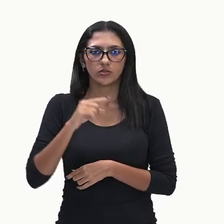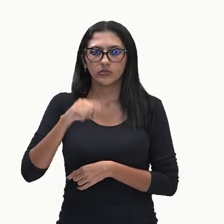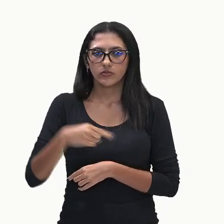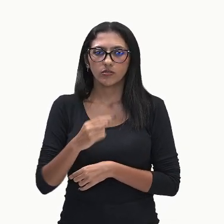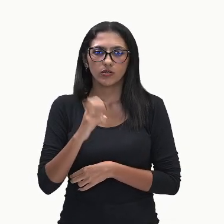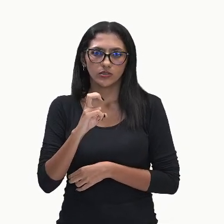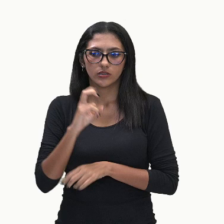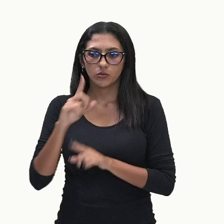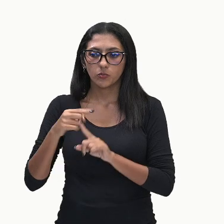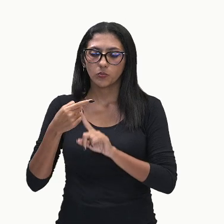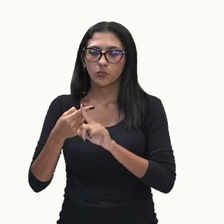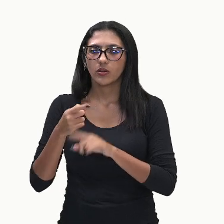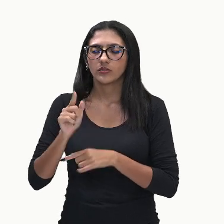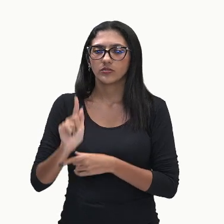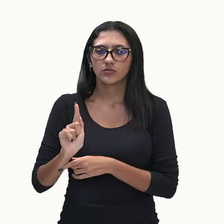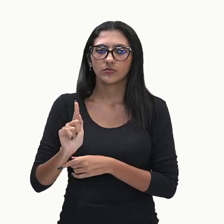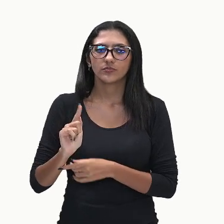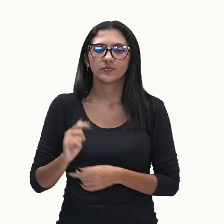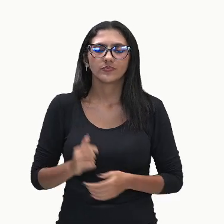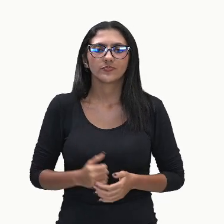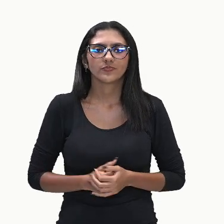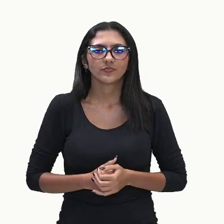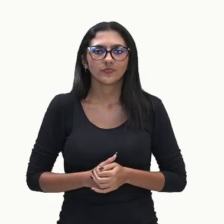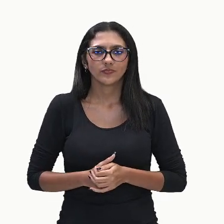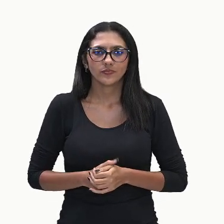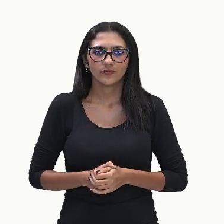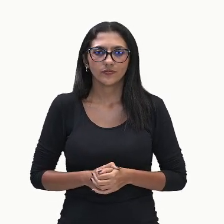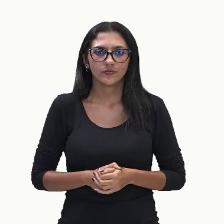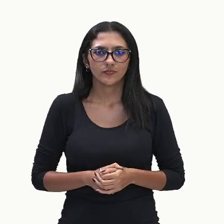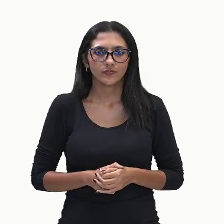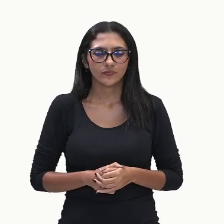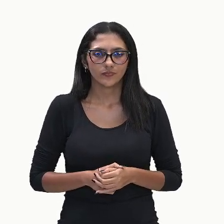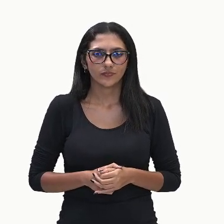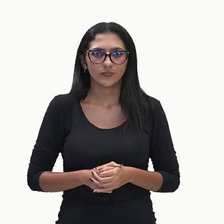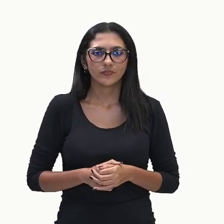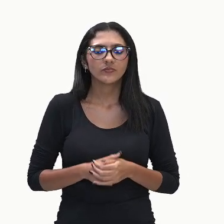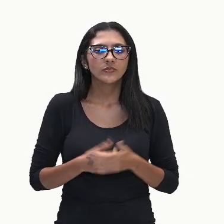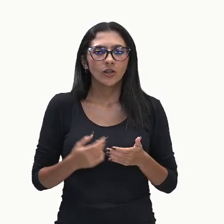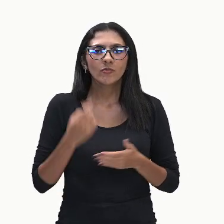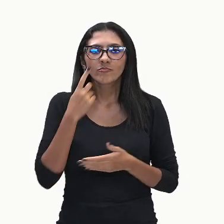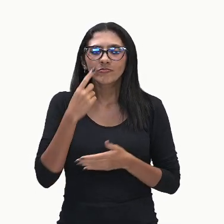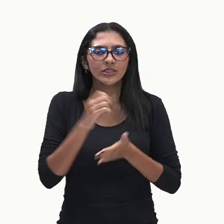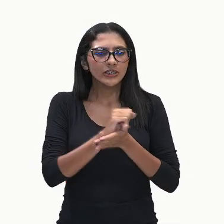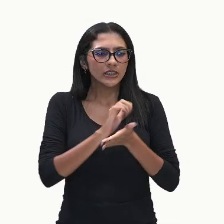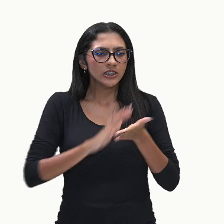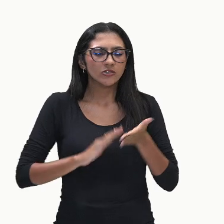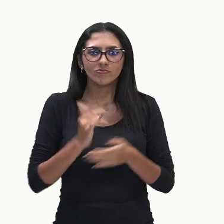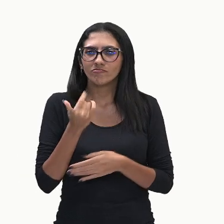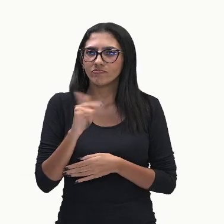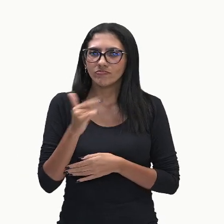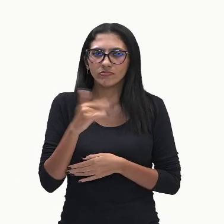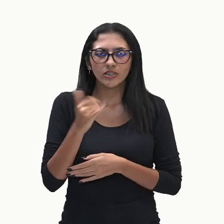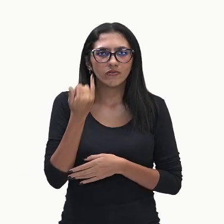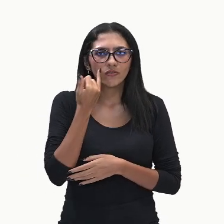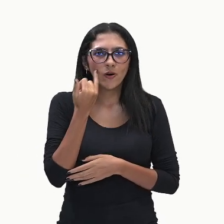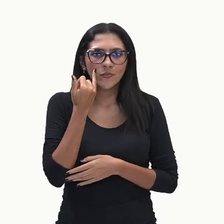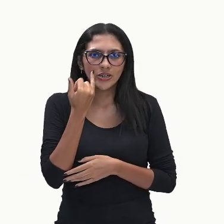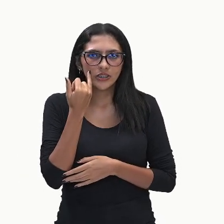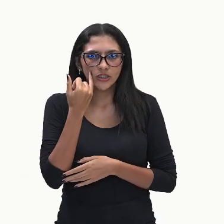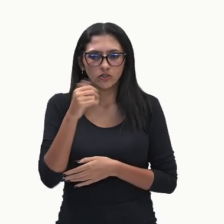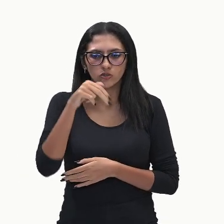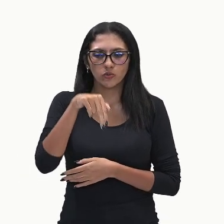G, beleza? Turma, já que a questão não informou o valor do π, a gente